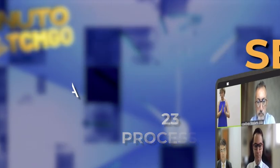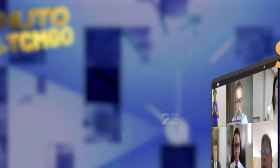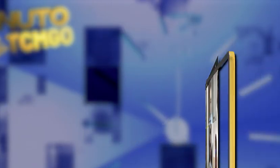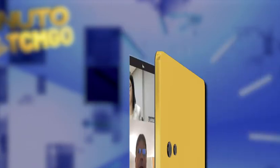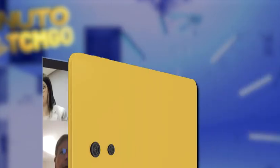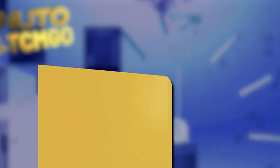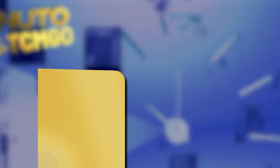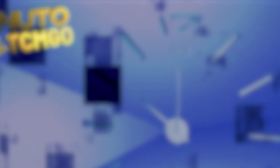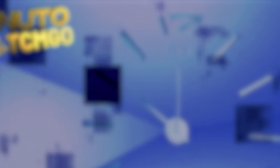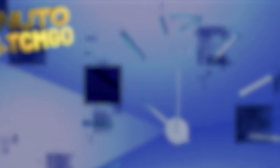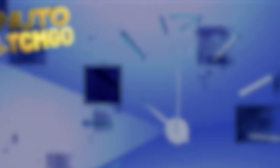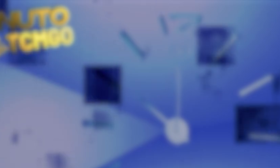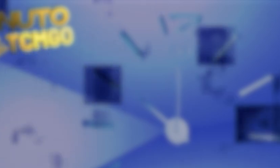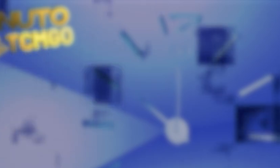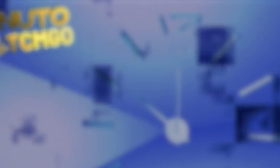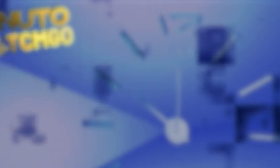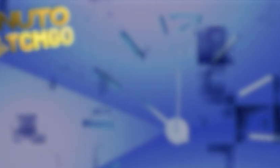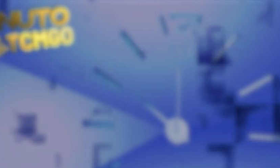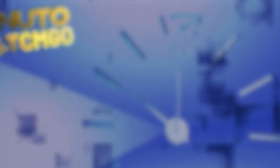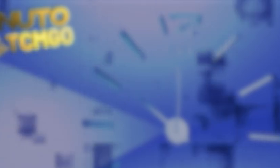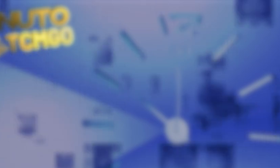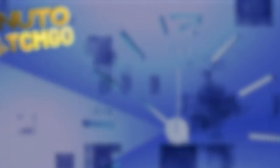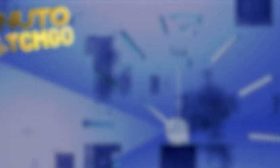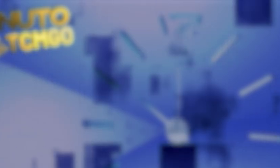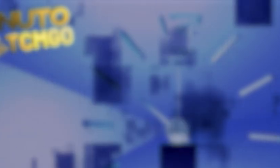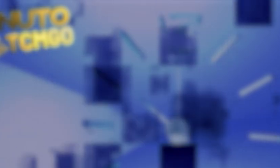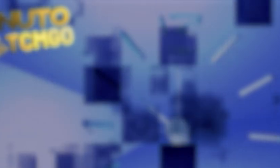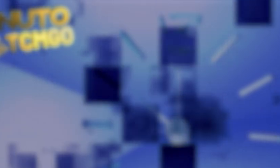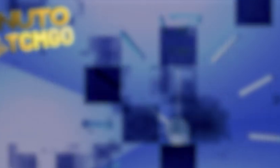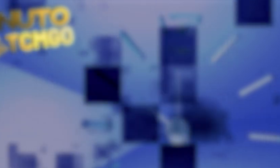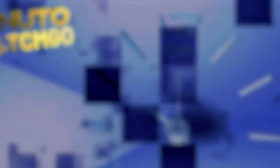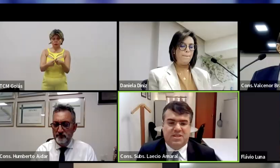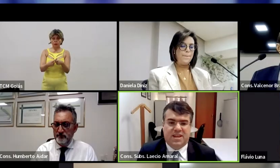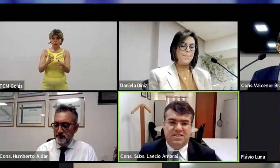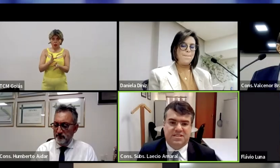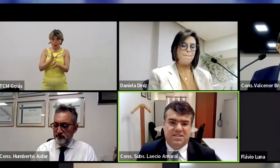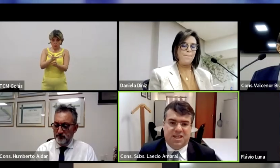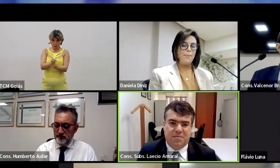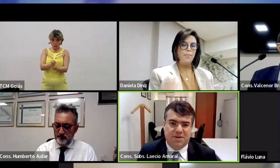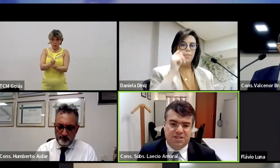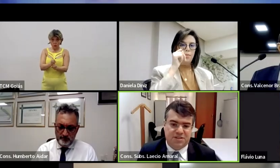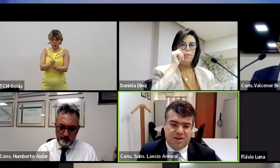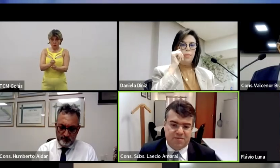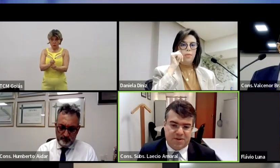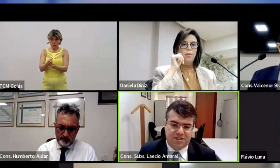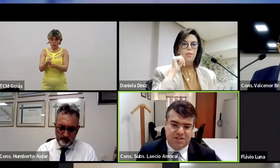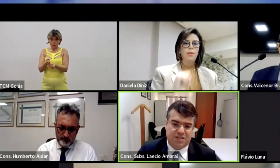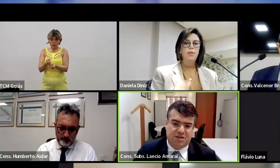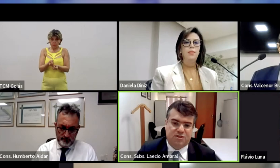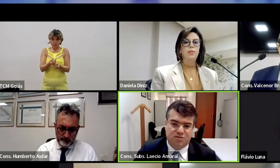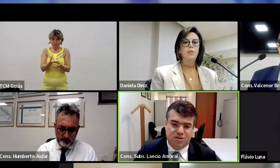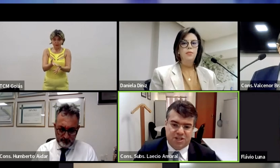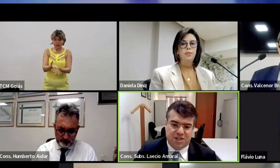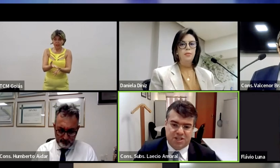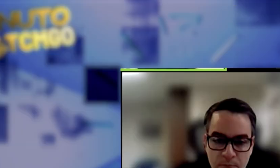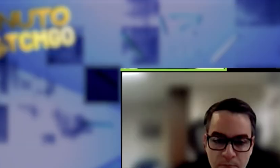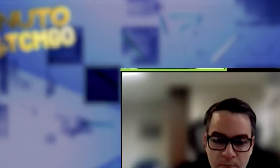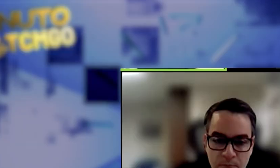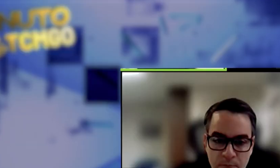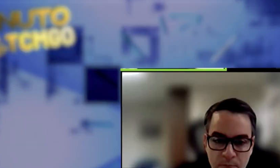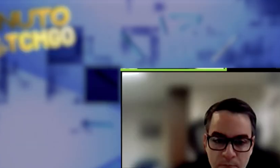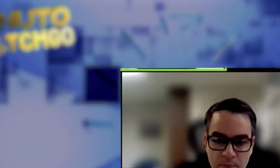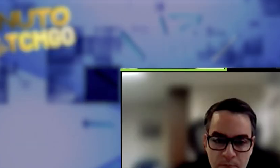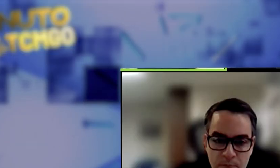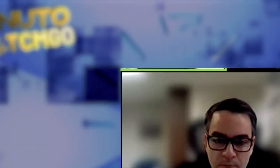julgou 121 processos das pautas número 35 e 141. Participaram o conselheiro Valcenor Braz, presidente,